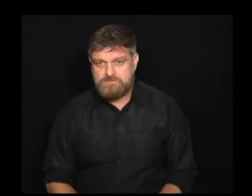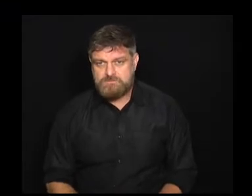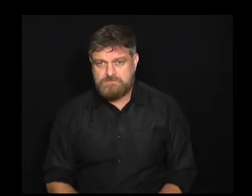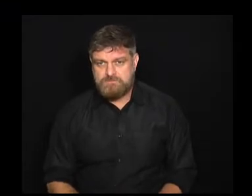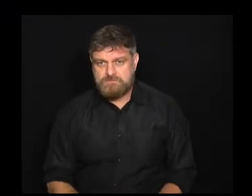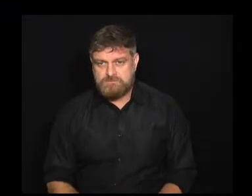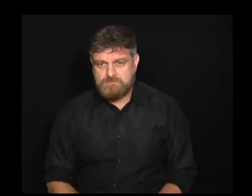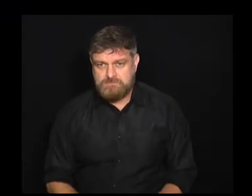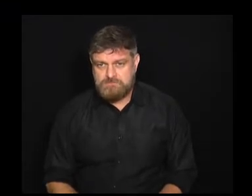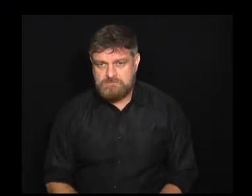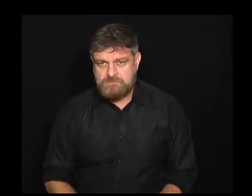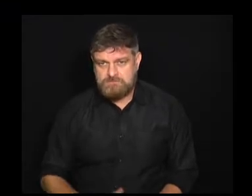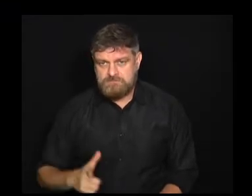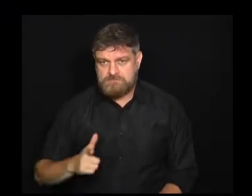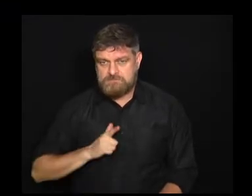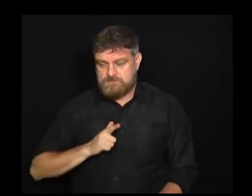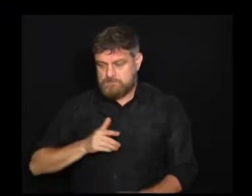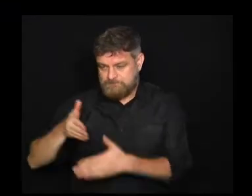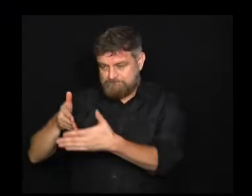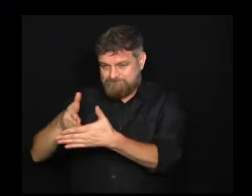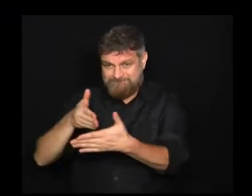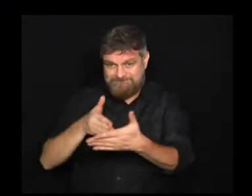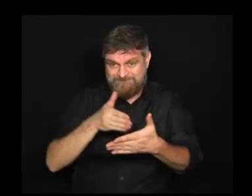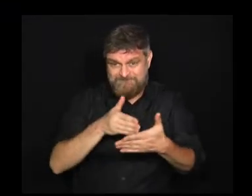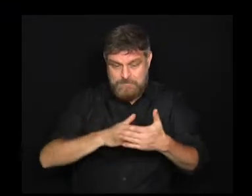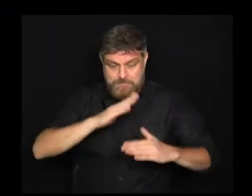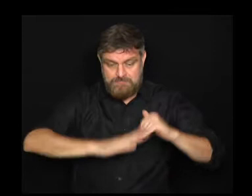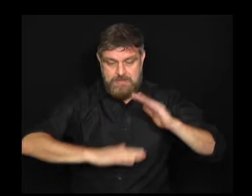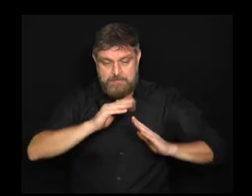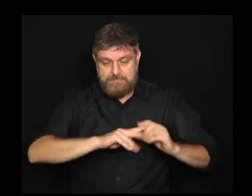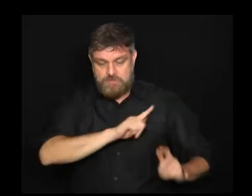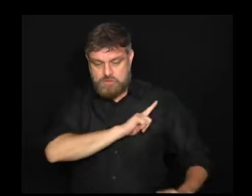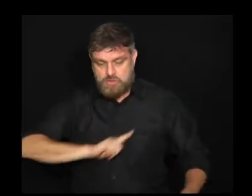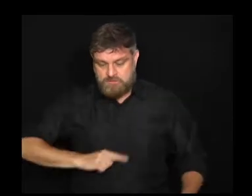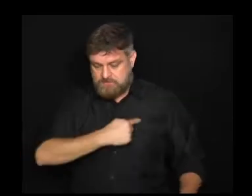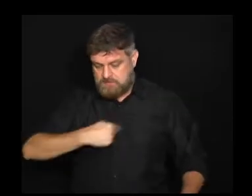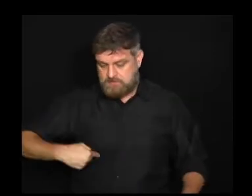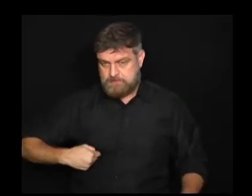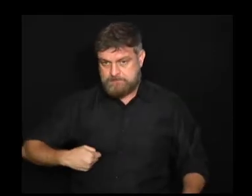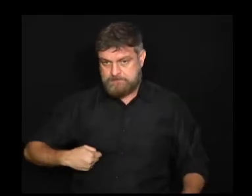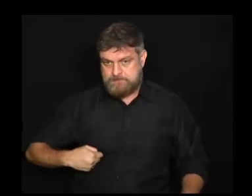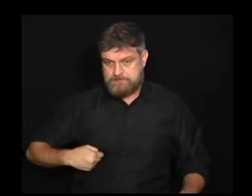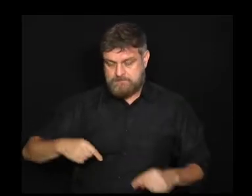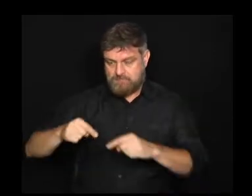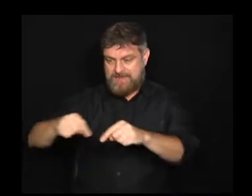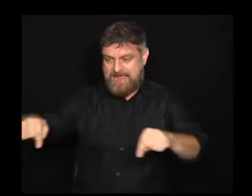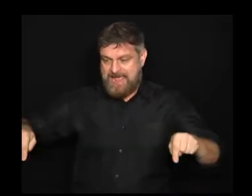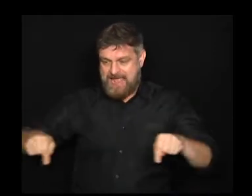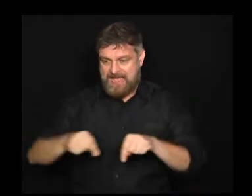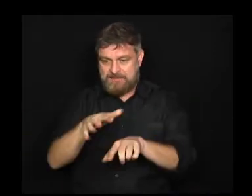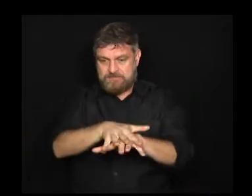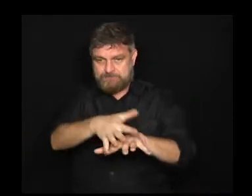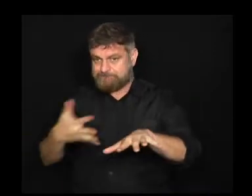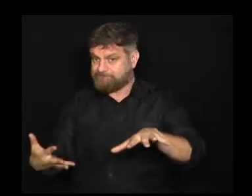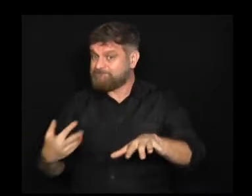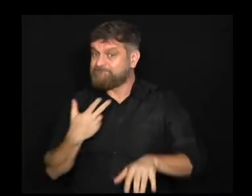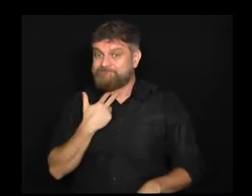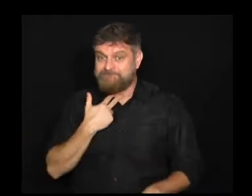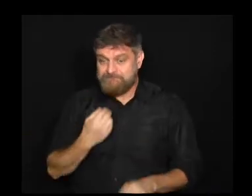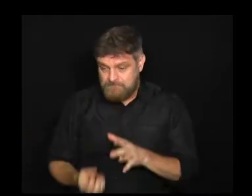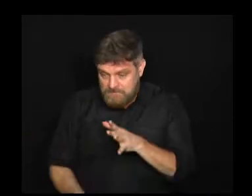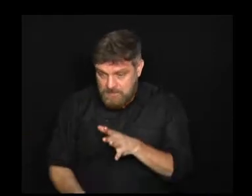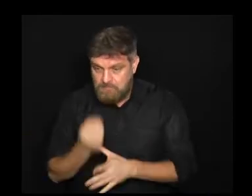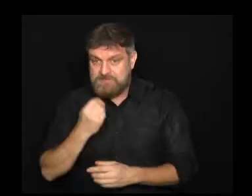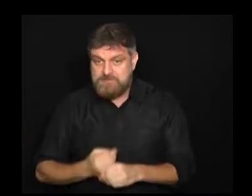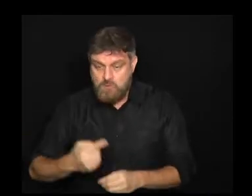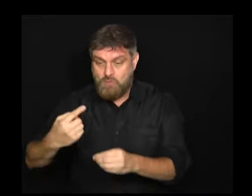mesmo as contingências tomadas pelo governo da China, que foram isolar aquela cidade e tudo mais, não foram suficientes e passou a ter casos